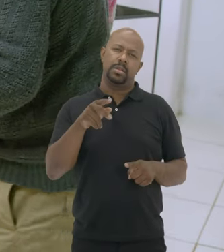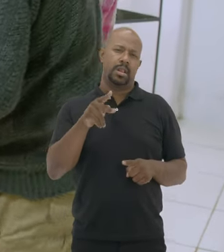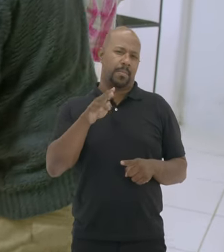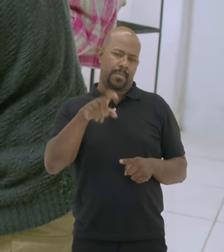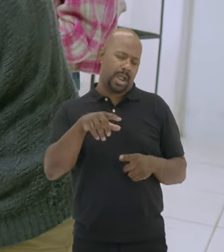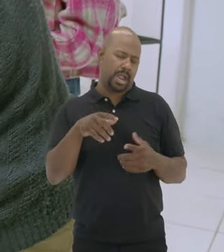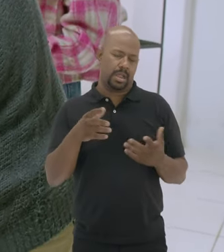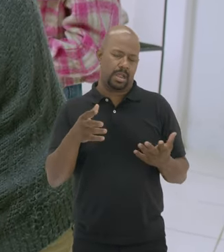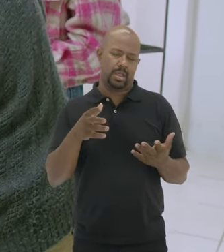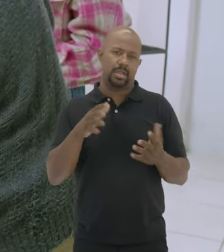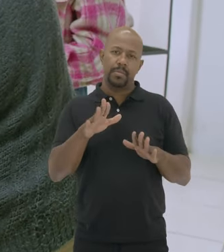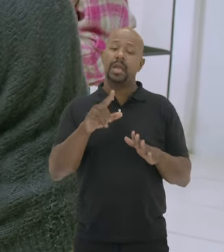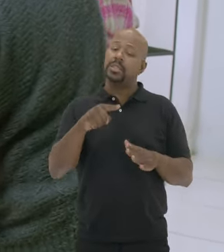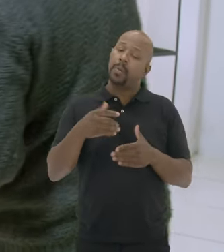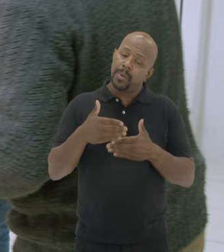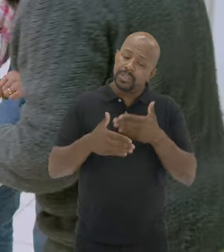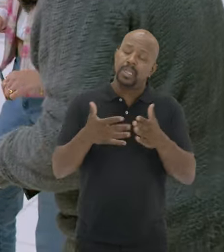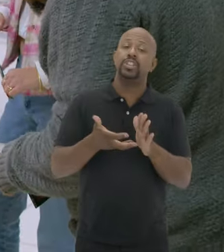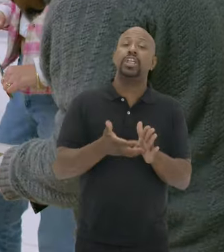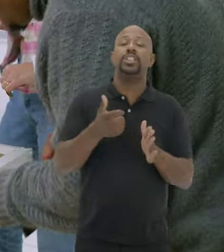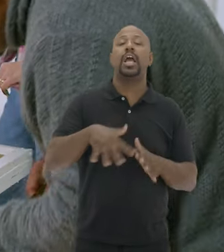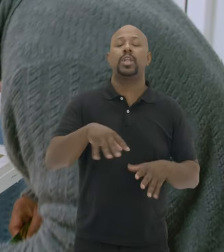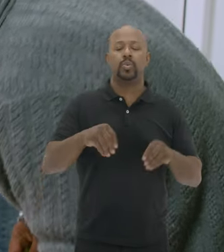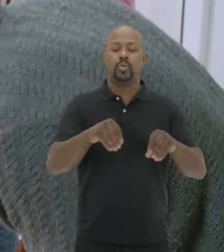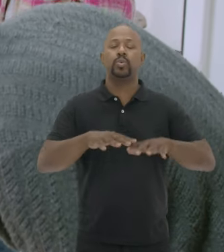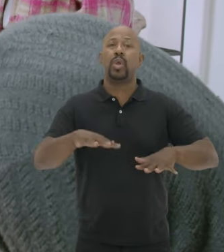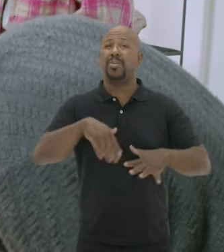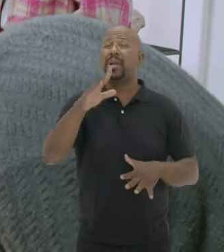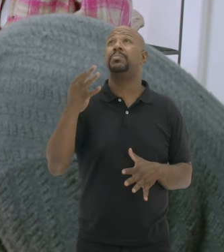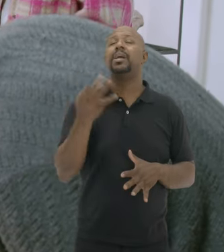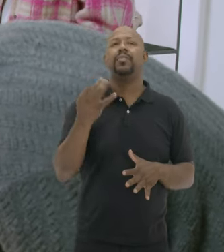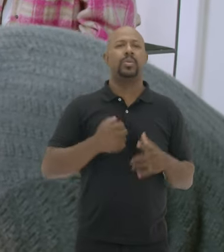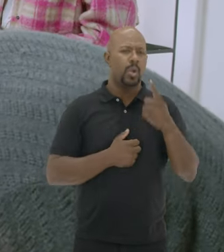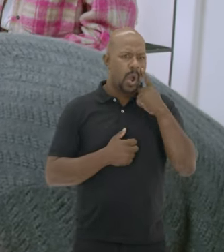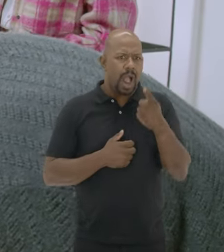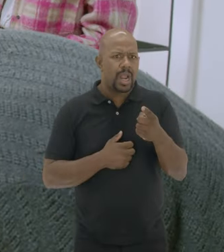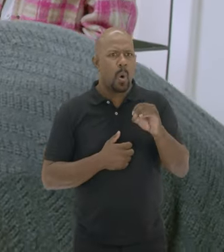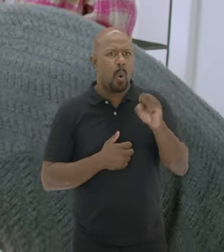terra mas esse é o processo de retirada do solo mais perfeito